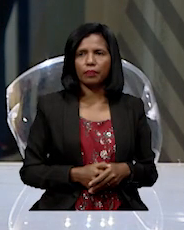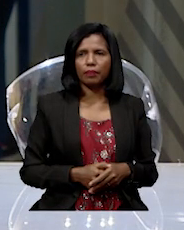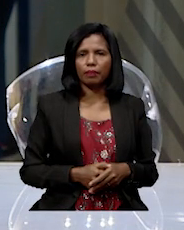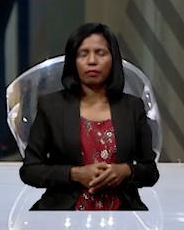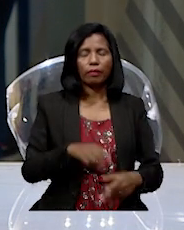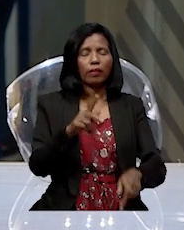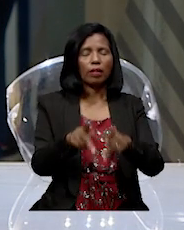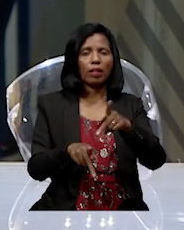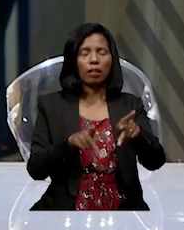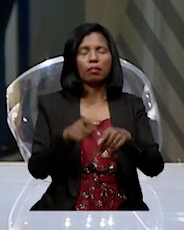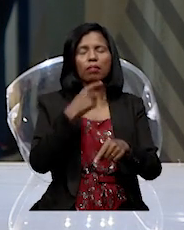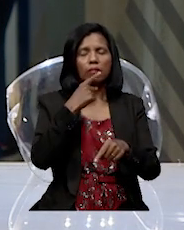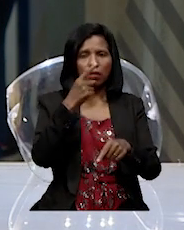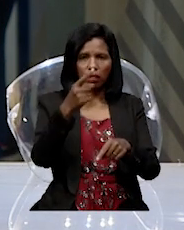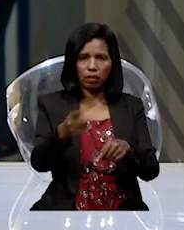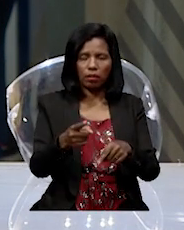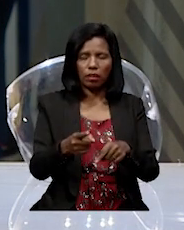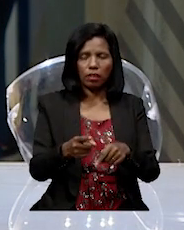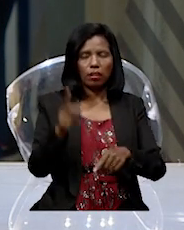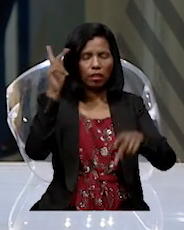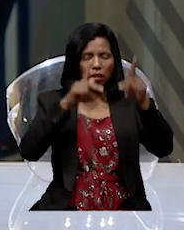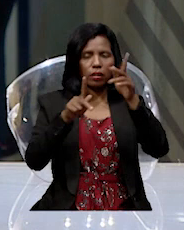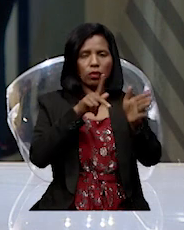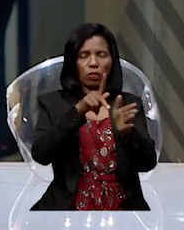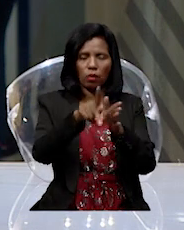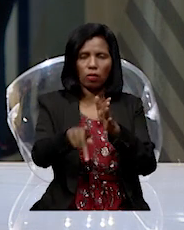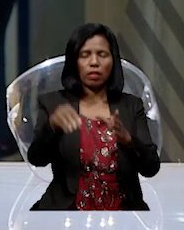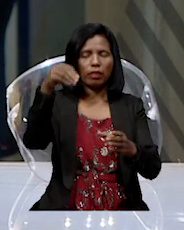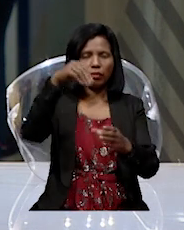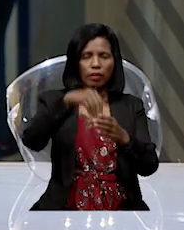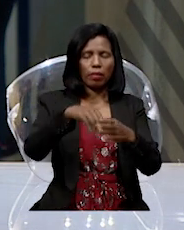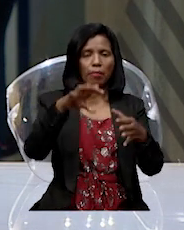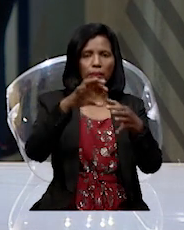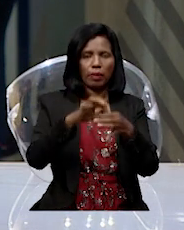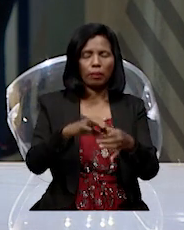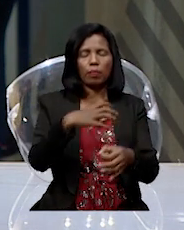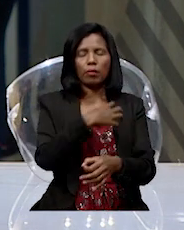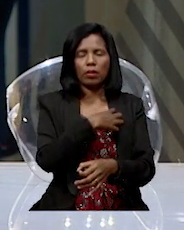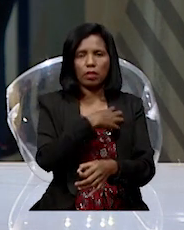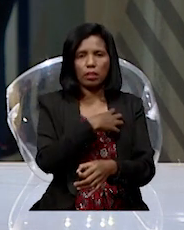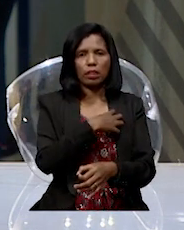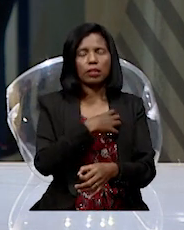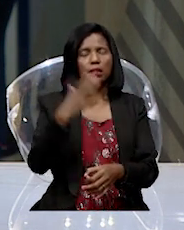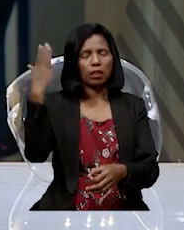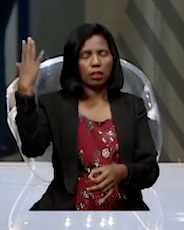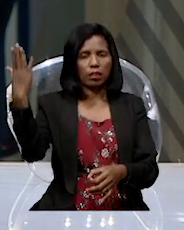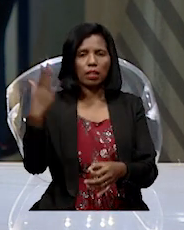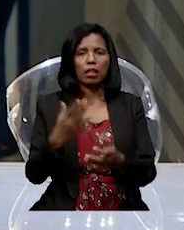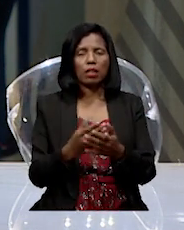Sociedade Civil condena acto caso homicídio envolve membro Penitela e Sueloro.